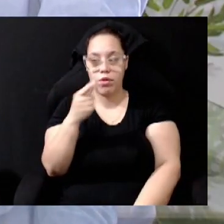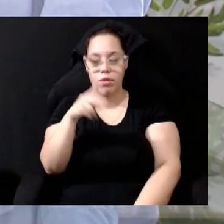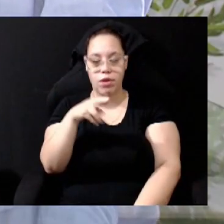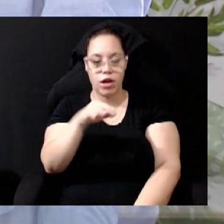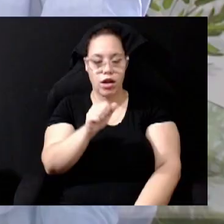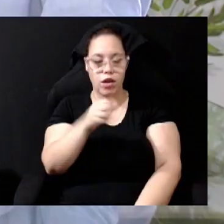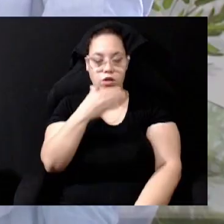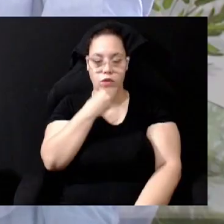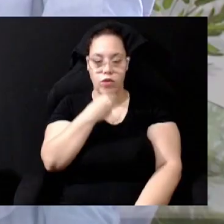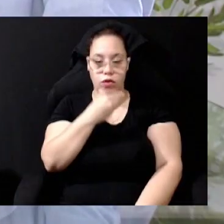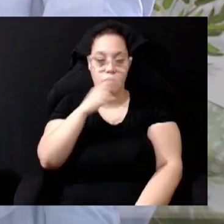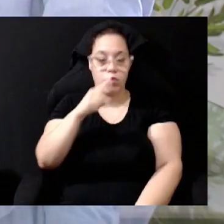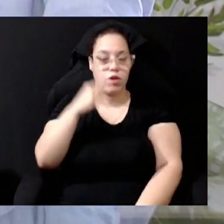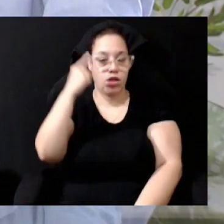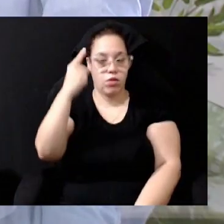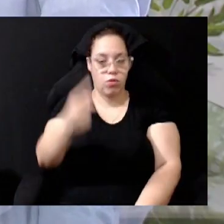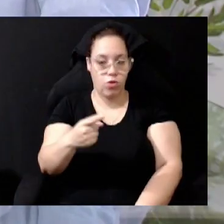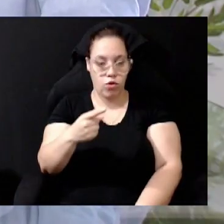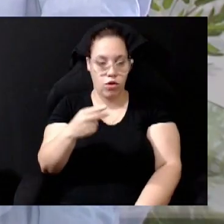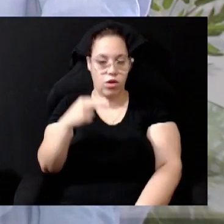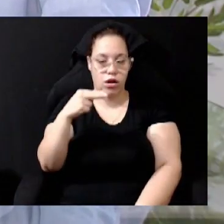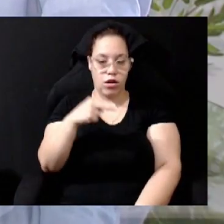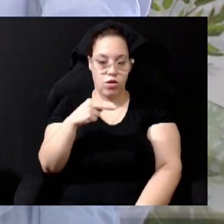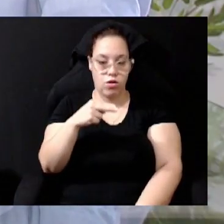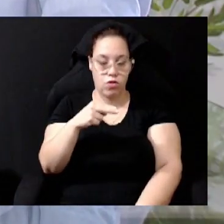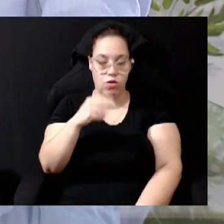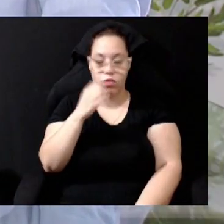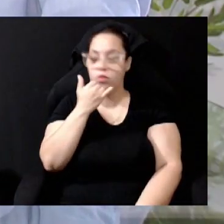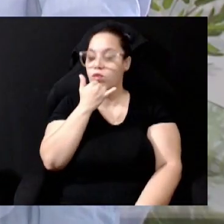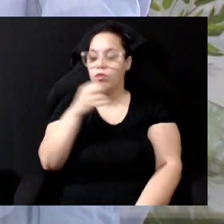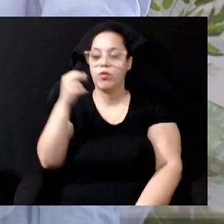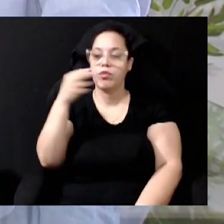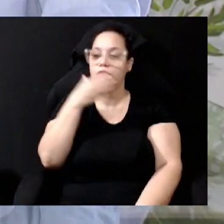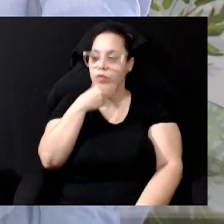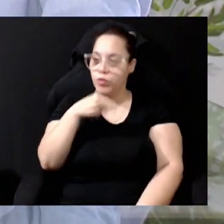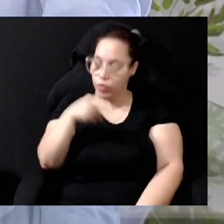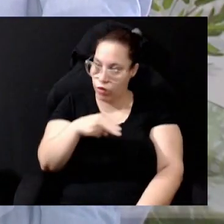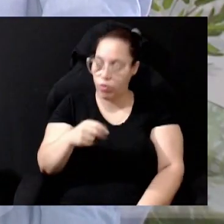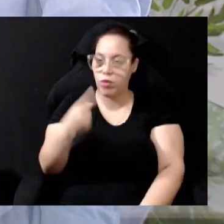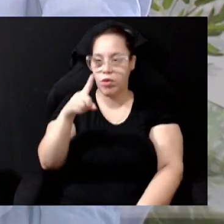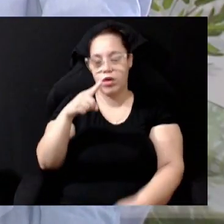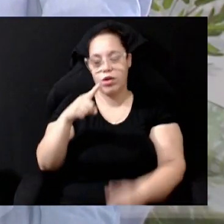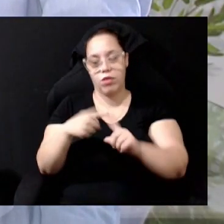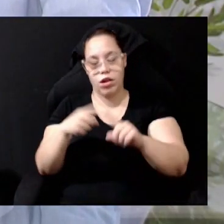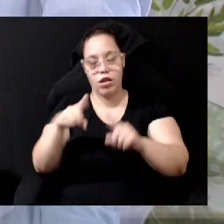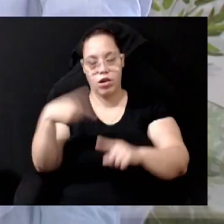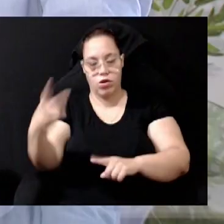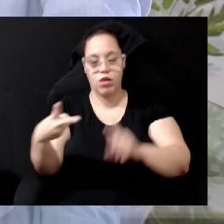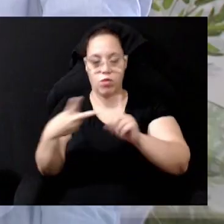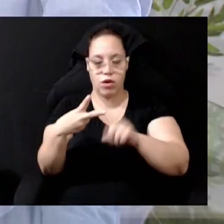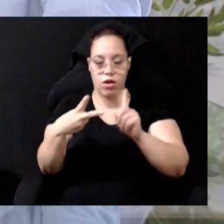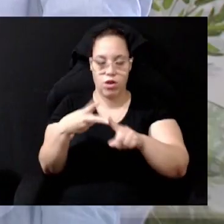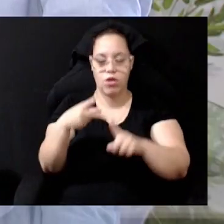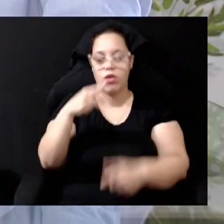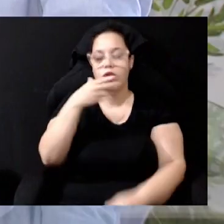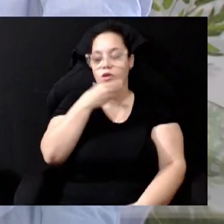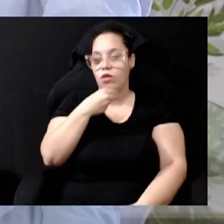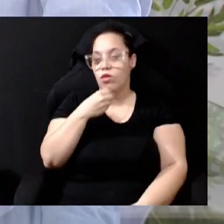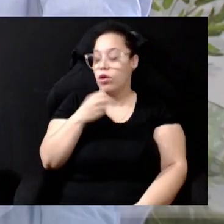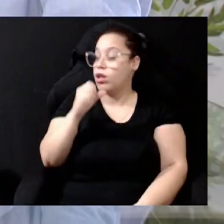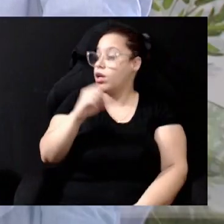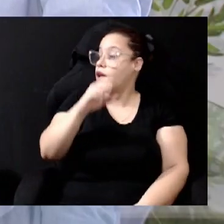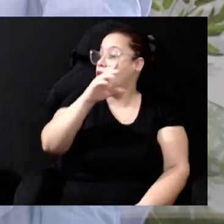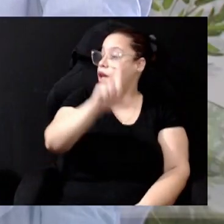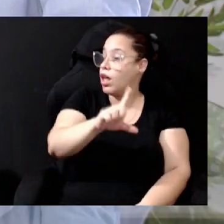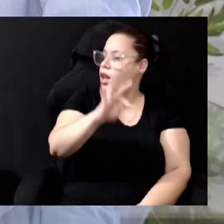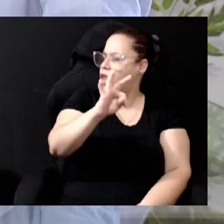receber em dezembro a segunda parcela. E quem tem direito a esse benefício, né, são os trabalhadores CLTs, como você falou,